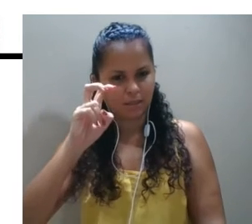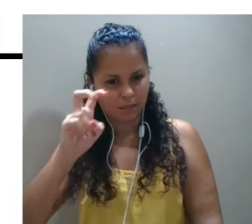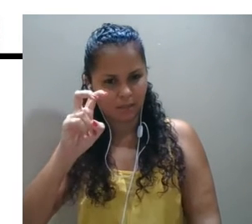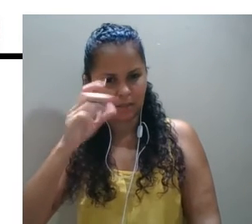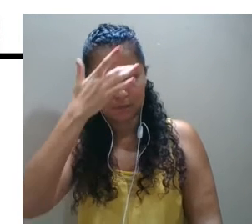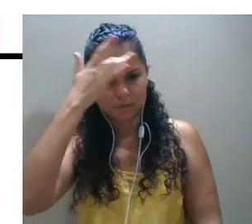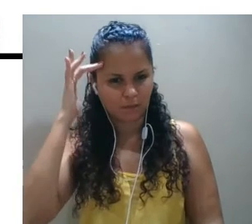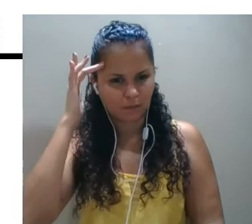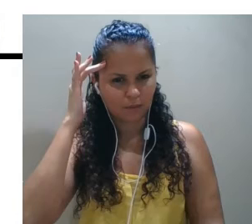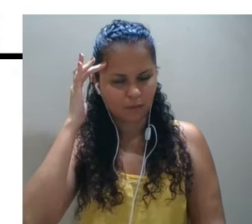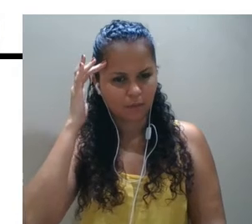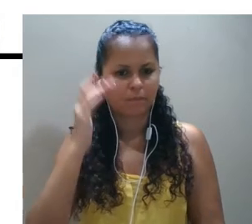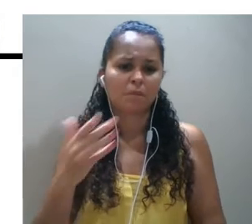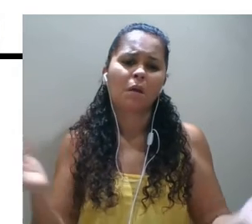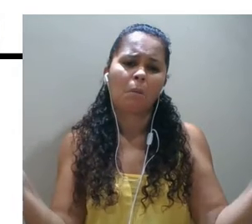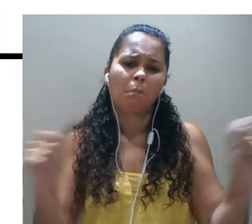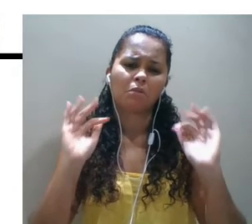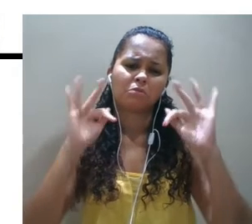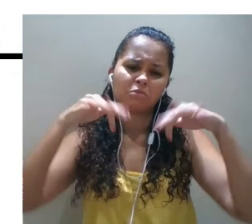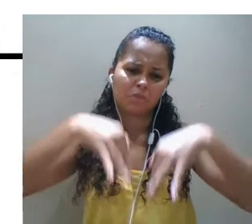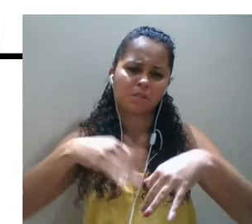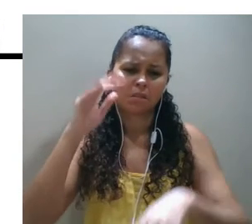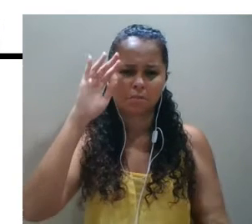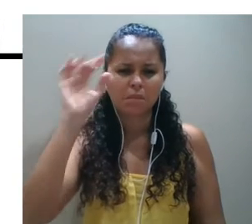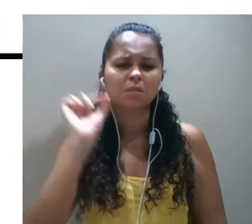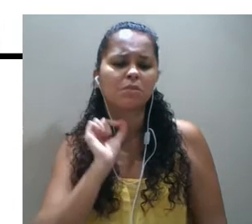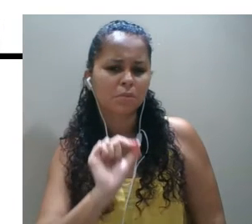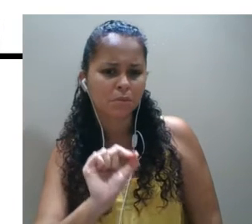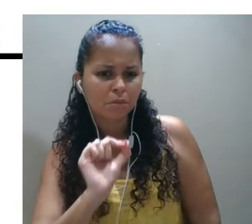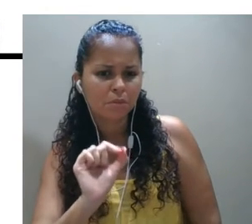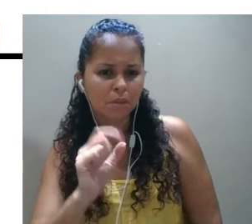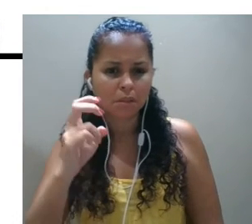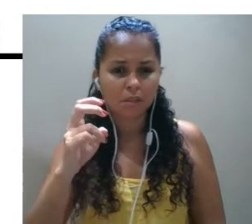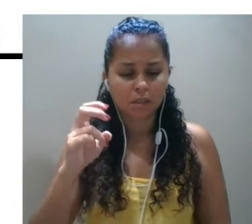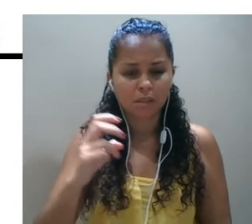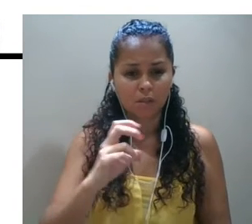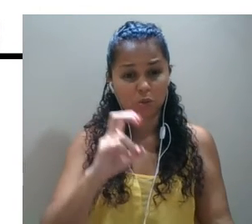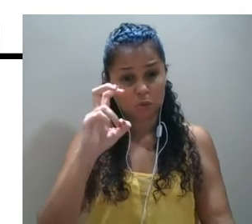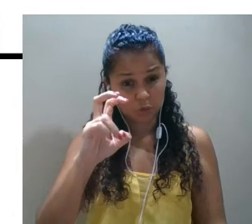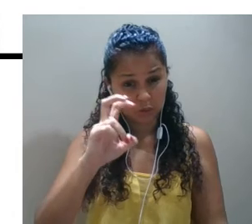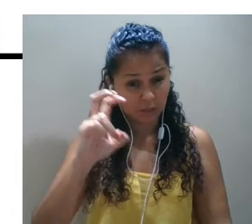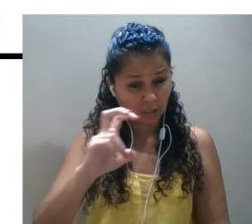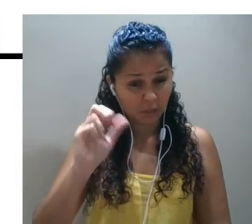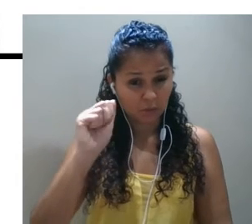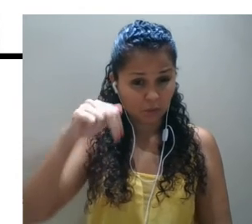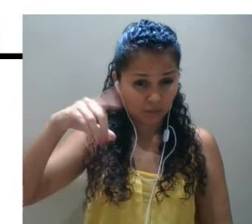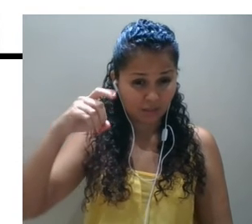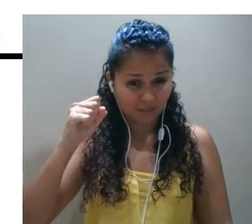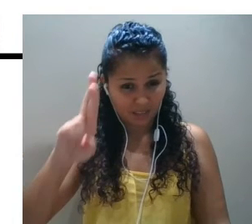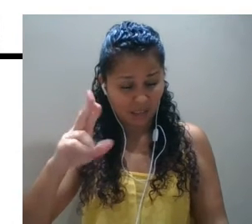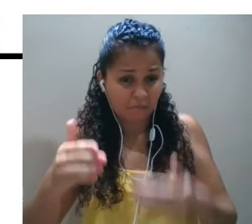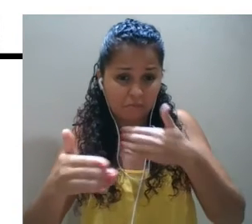são 5 indivíduos. Você pode finalizar aqui agora, né, pensando, então, no quinto andar, independente do número